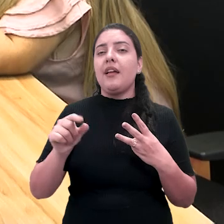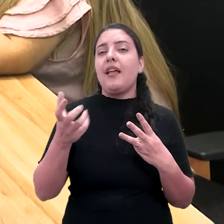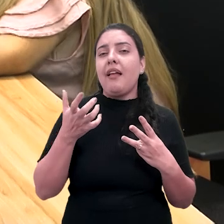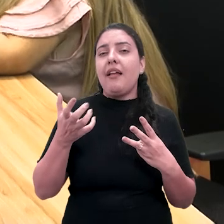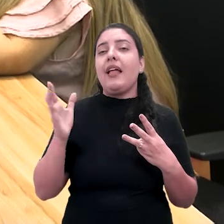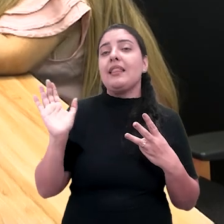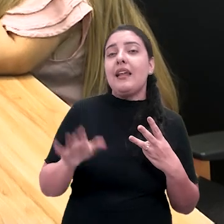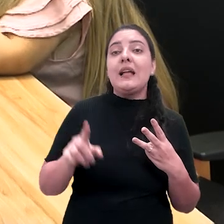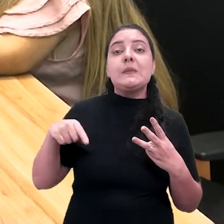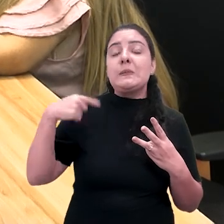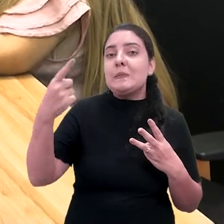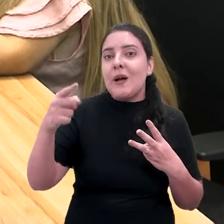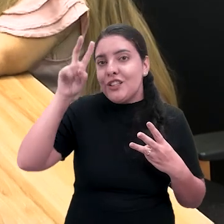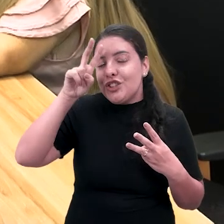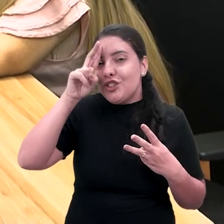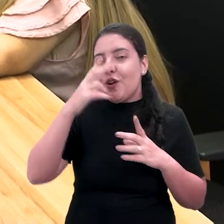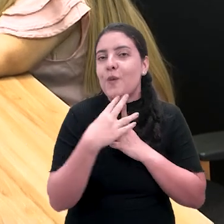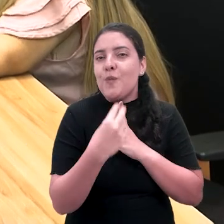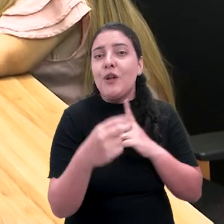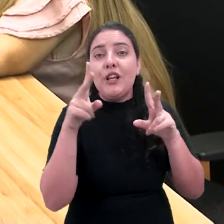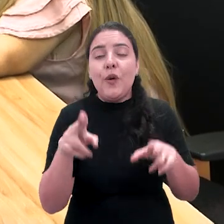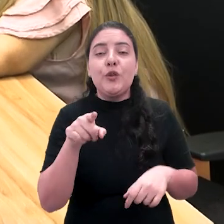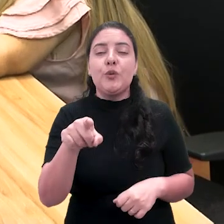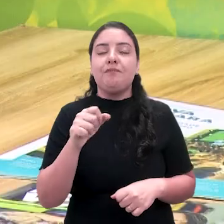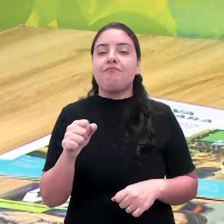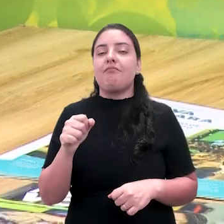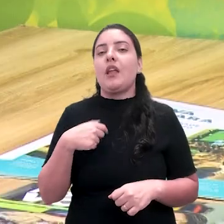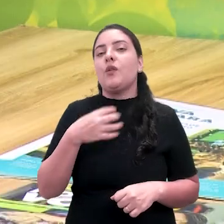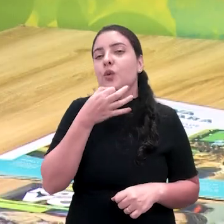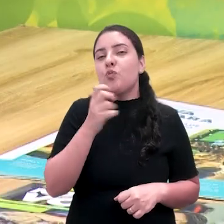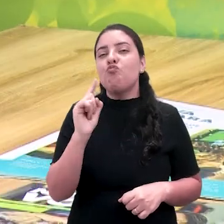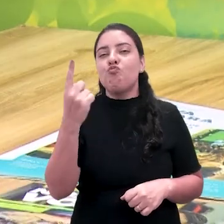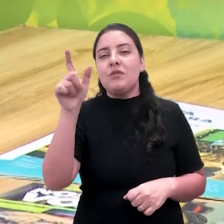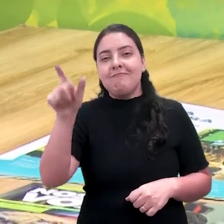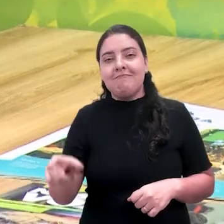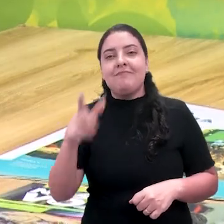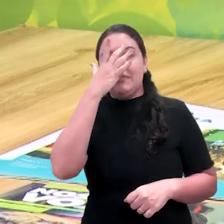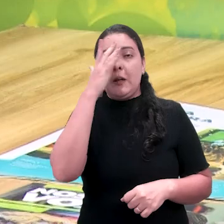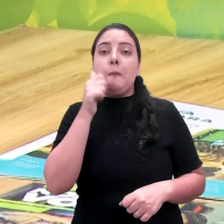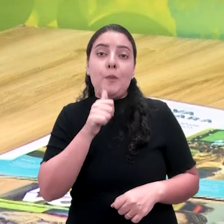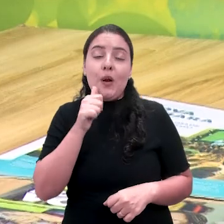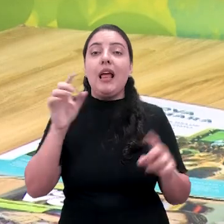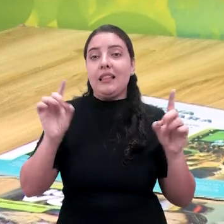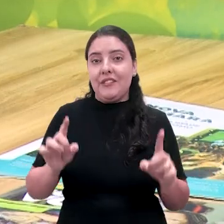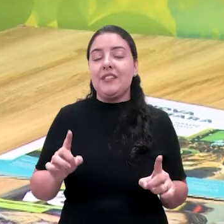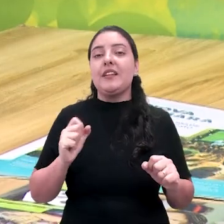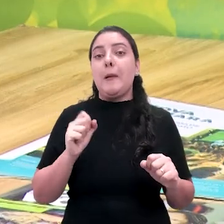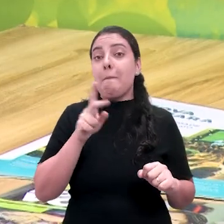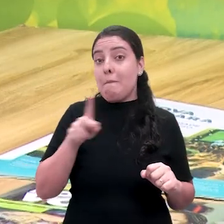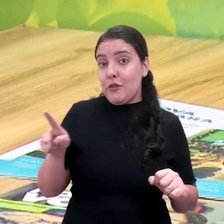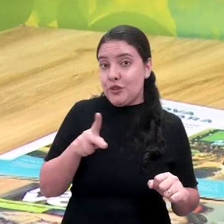pra cá com história inspiradora igual a sua? Eu vou dizer uma pessoa que também é uma mulher com deficiência, também é uma